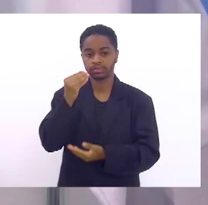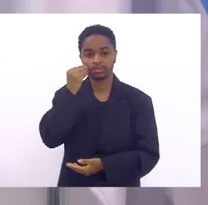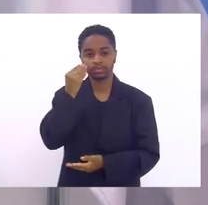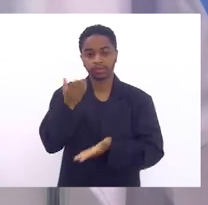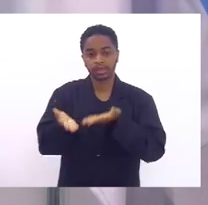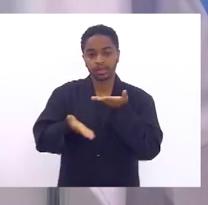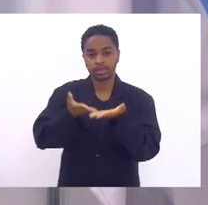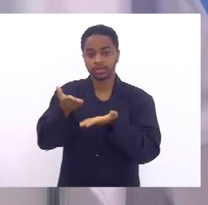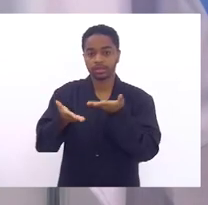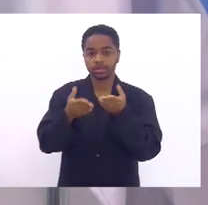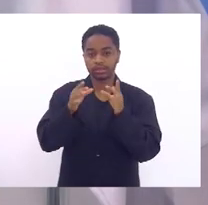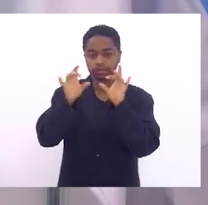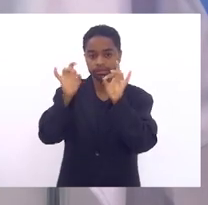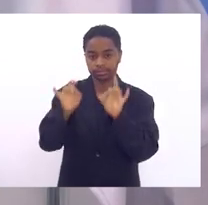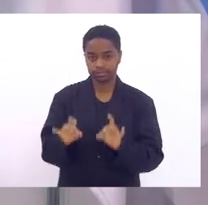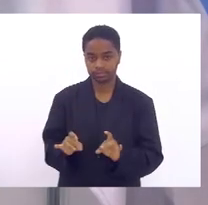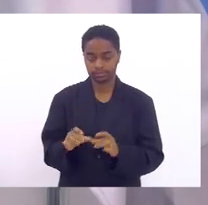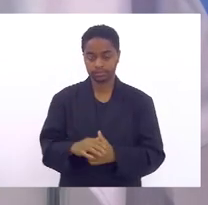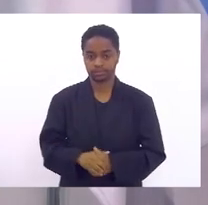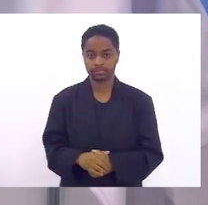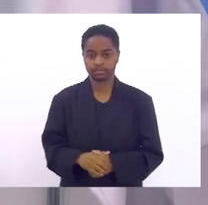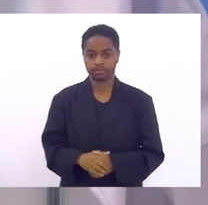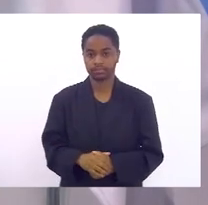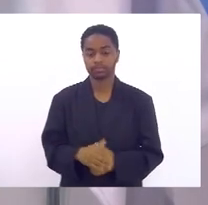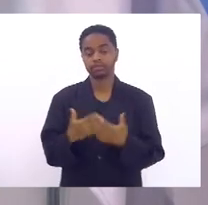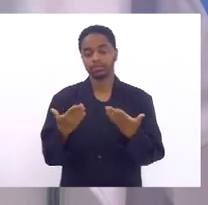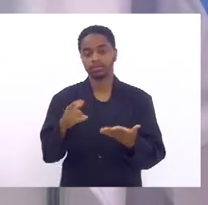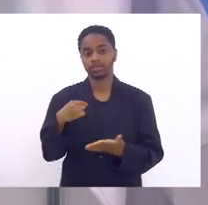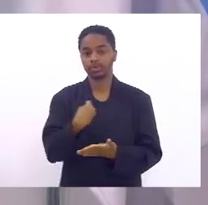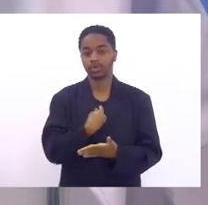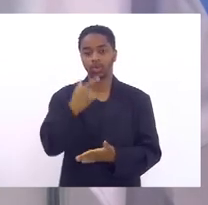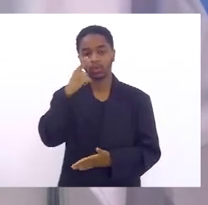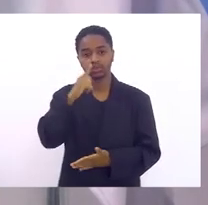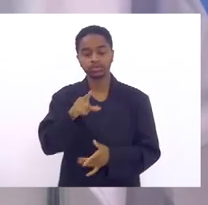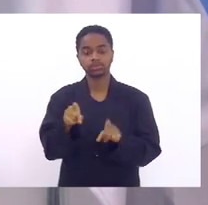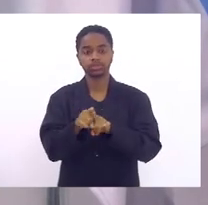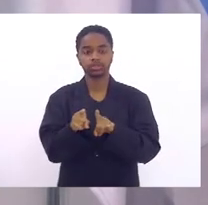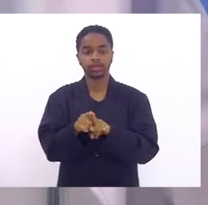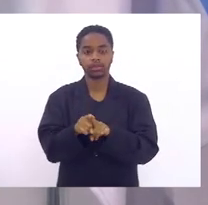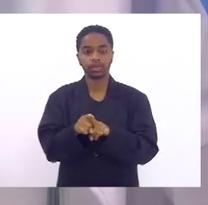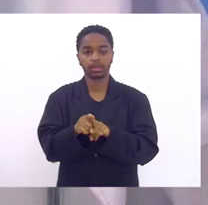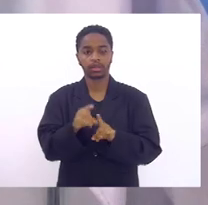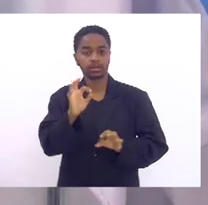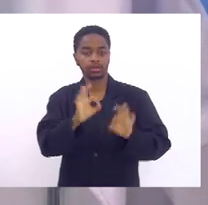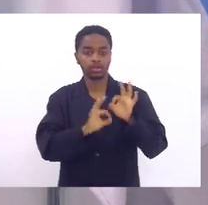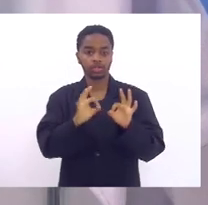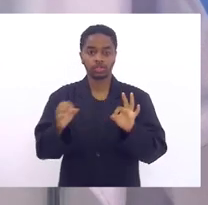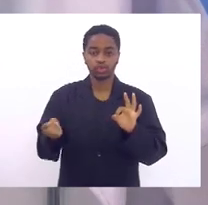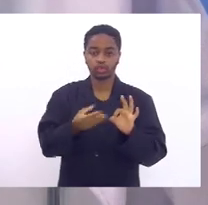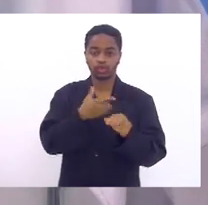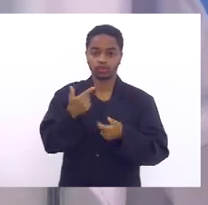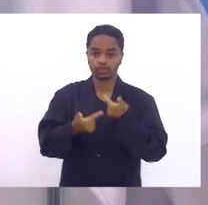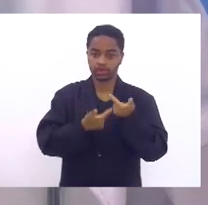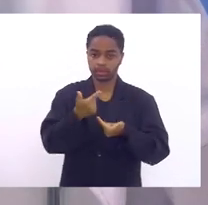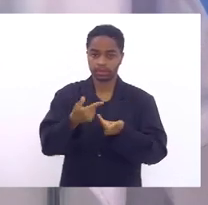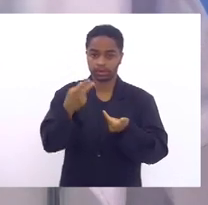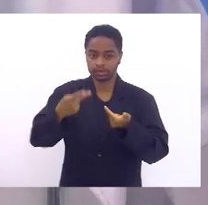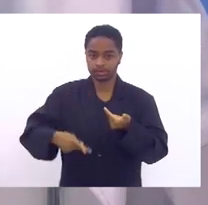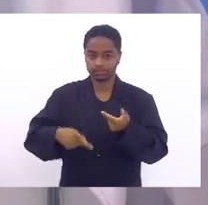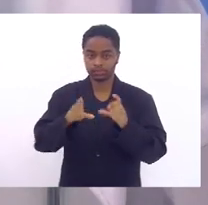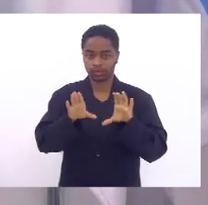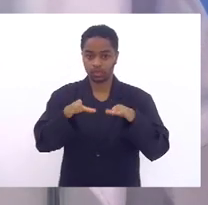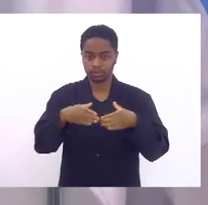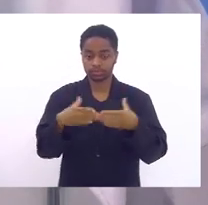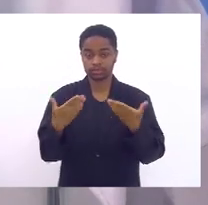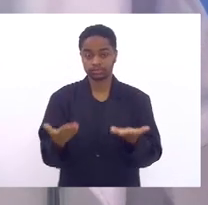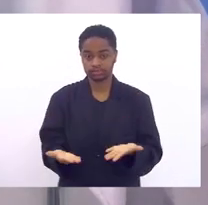atendimentos específicos isso também a gente conseguiu Inovar em termos de de trabalho da comissão então